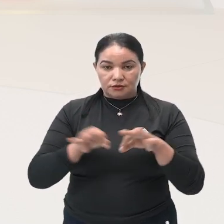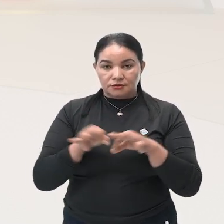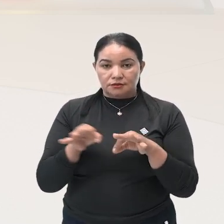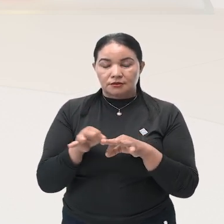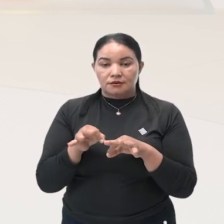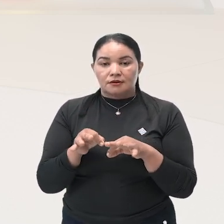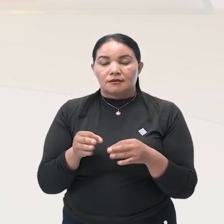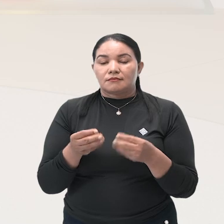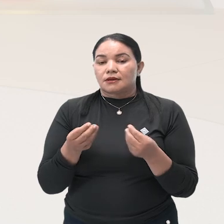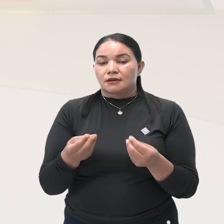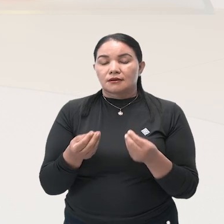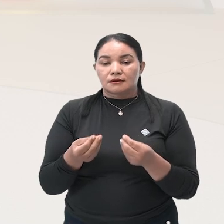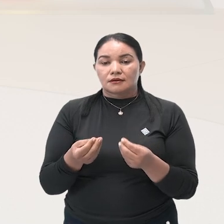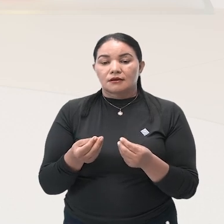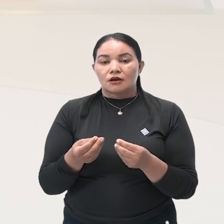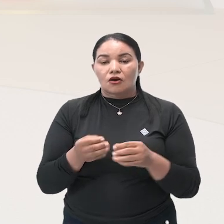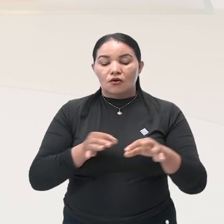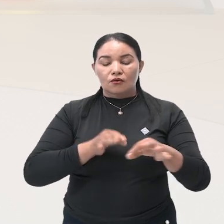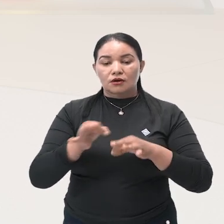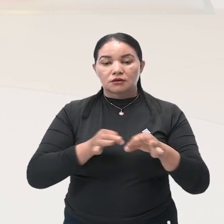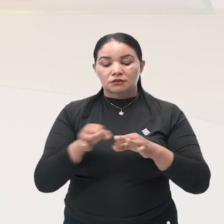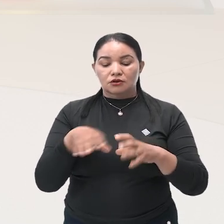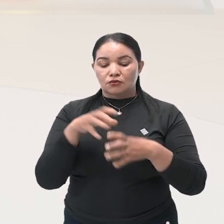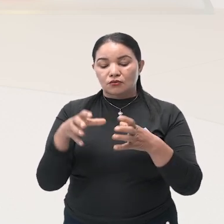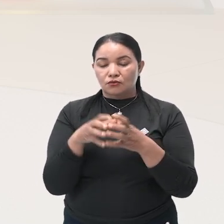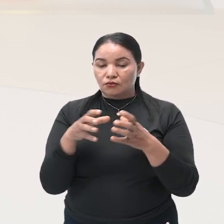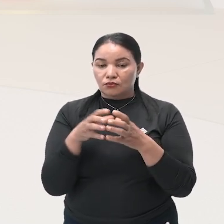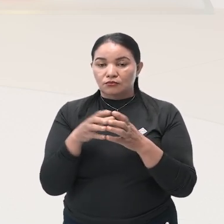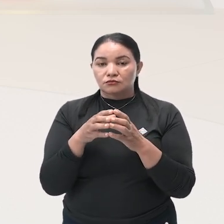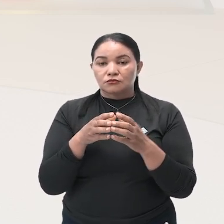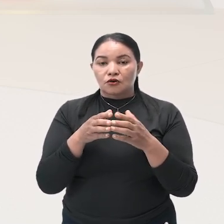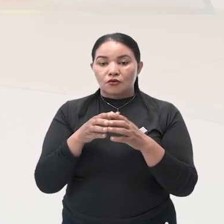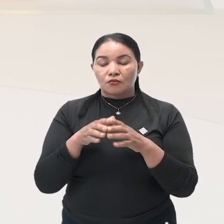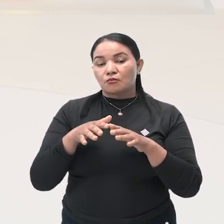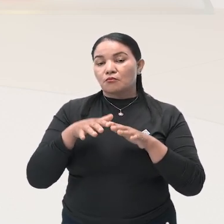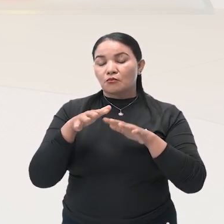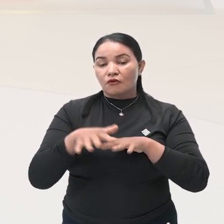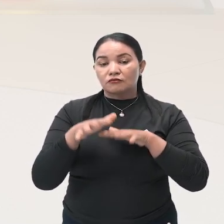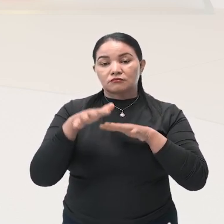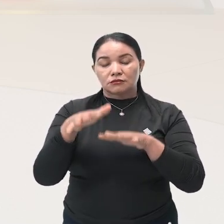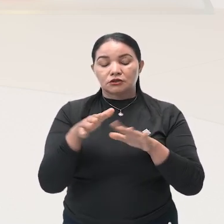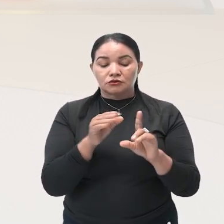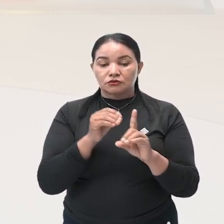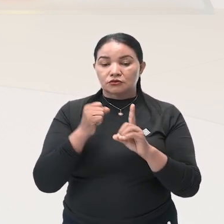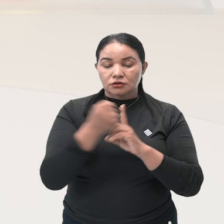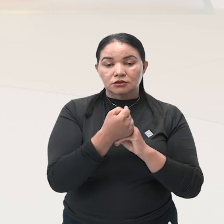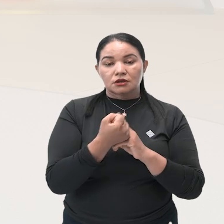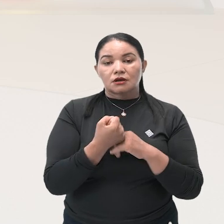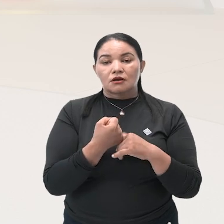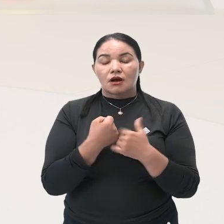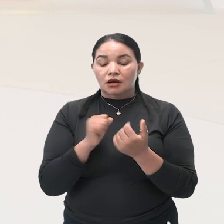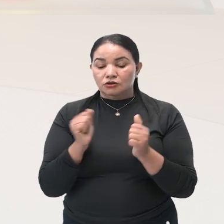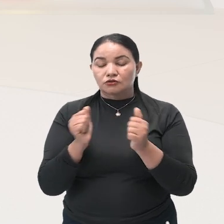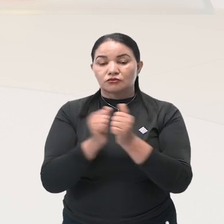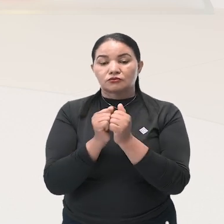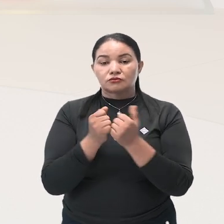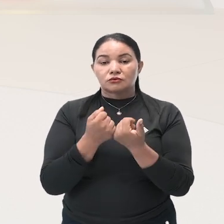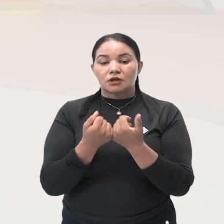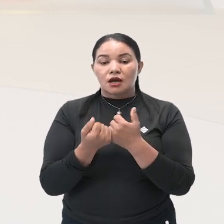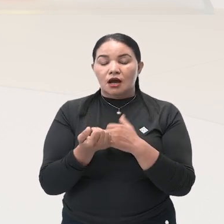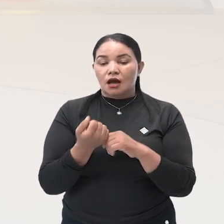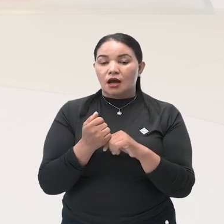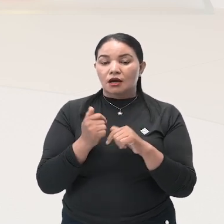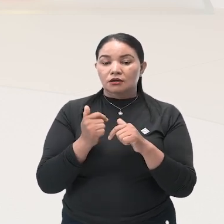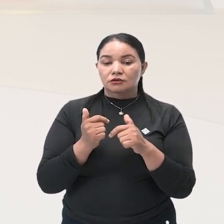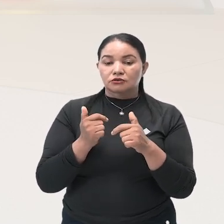um espaço onde a gente possa organizar os movimentos sociais, onde a gente possa ali se juntar para lutar pelos direitos,